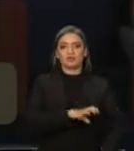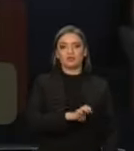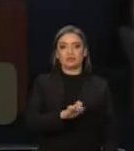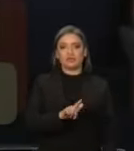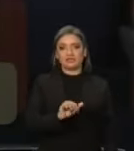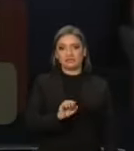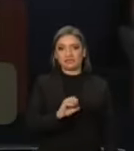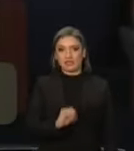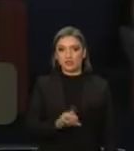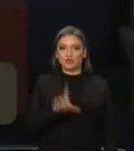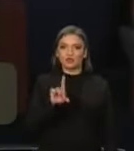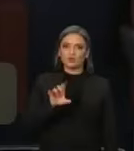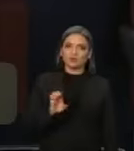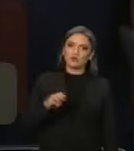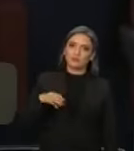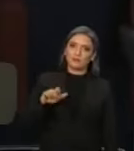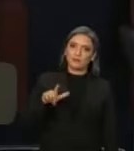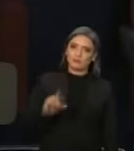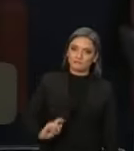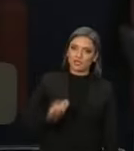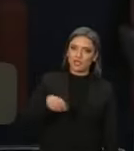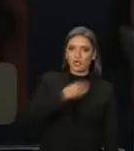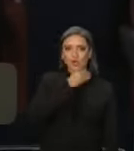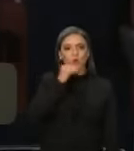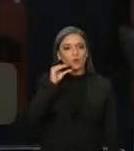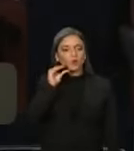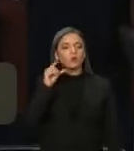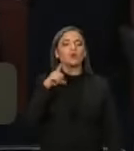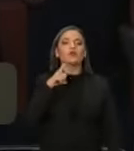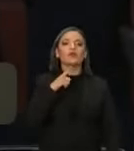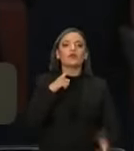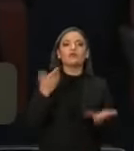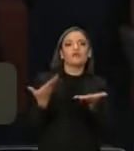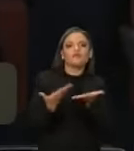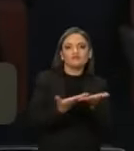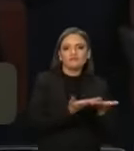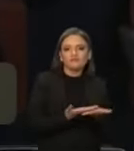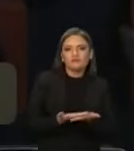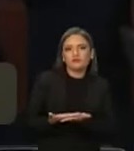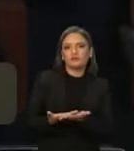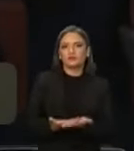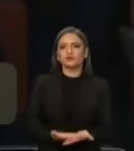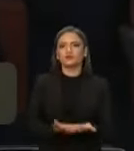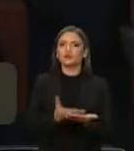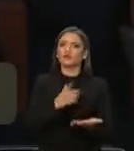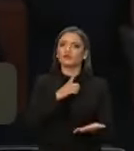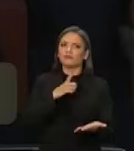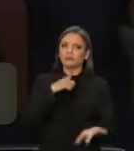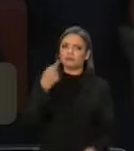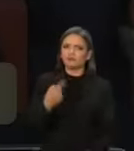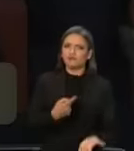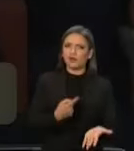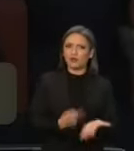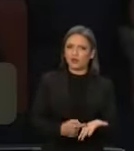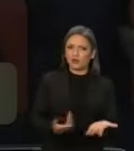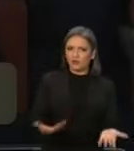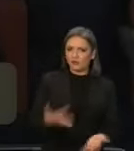com base em doutrina consagrada, corroborou esse entendimento.